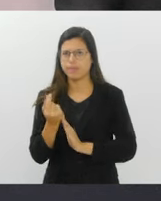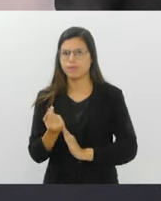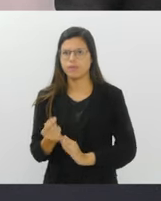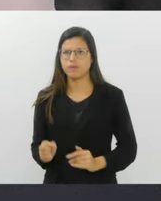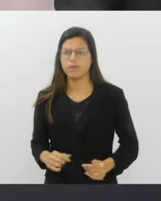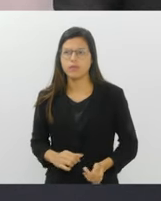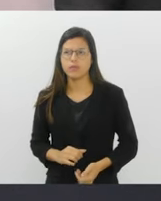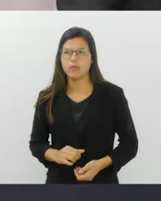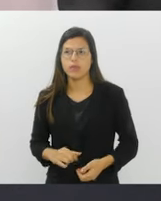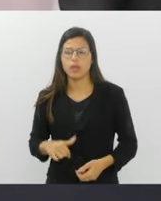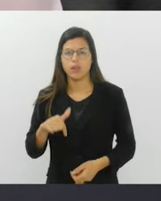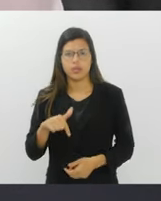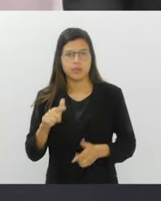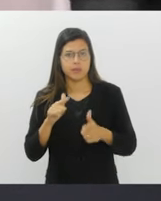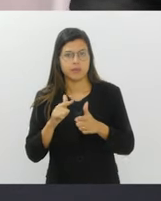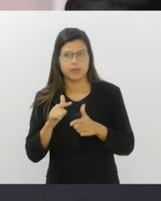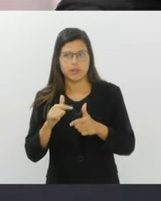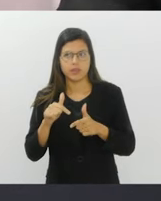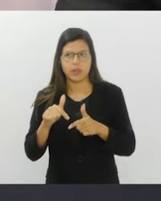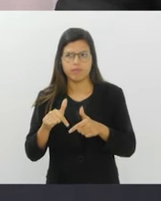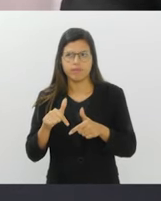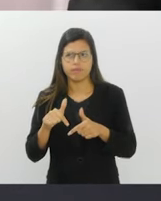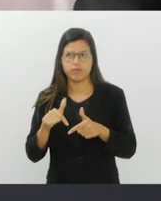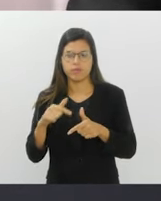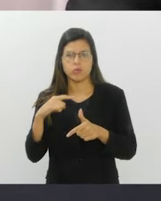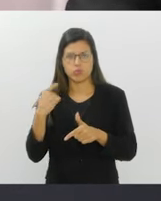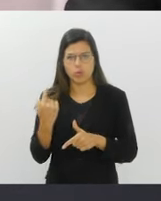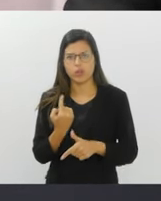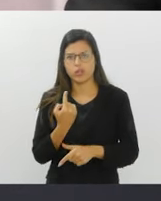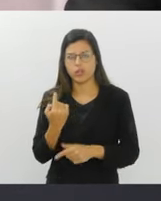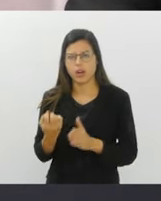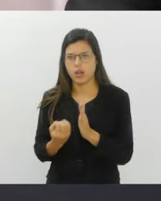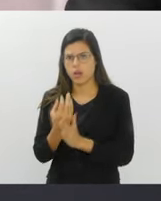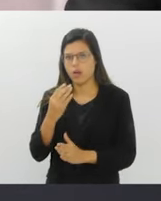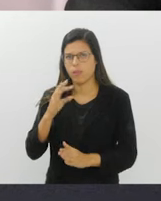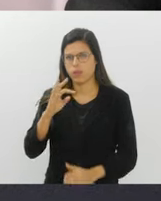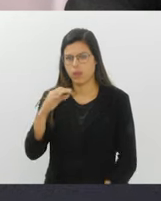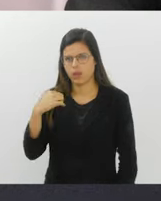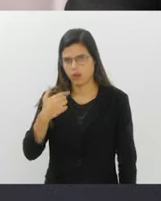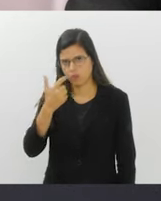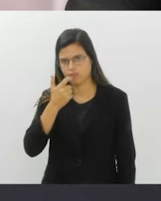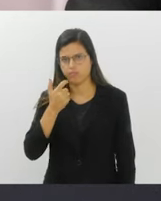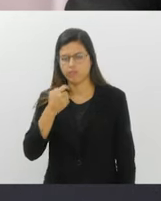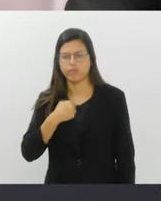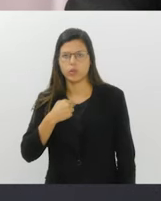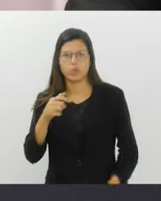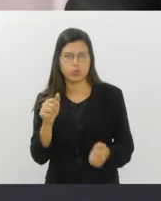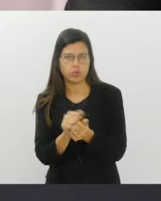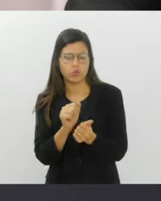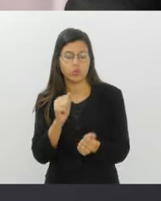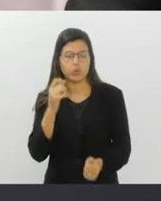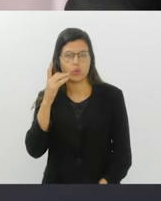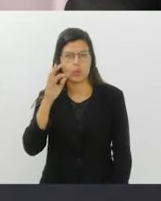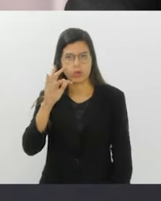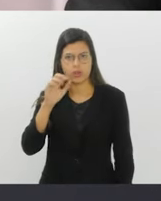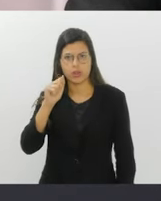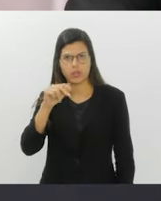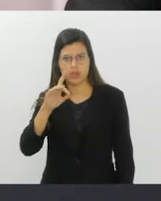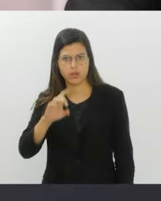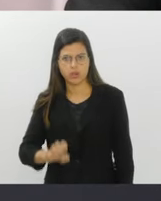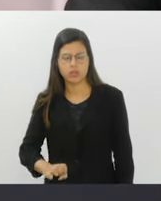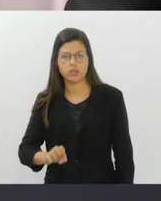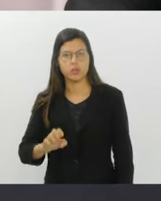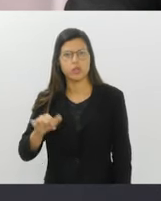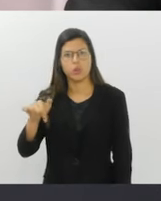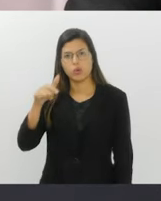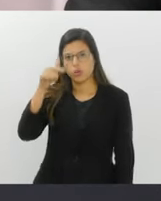Essa celeuma que nós criamos aqui, eu, deputado Tande, na reunião do Fundo Soberano, o deputado Luiz Paulo nos